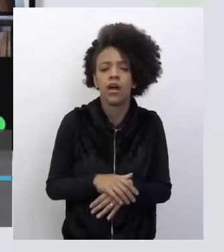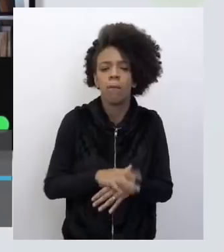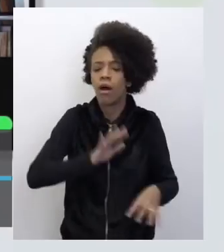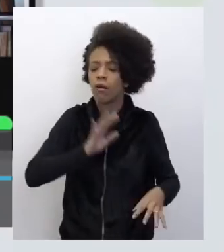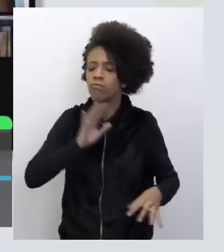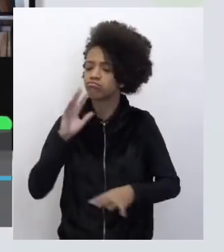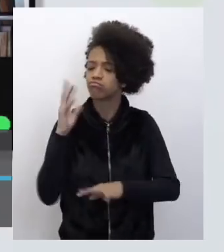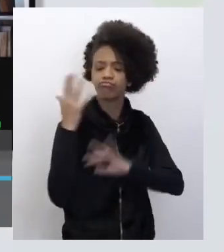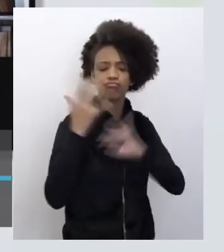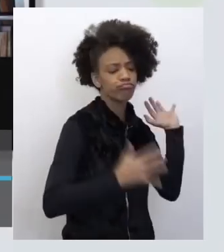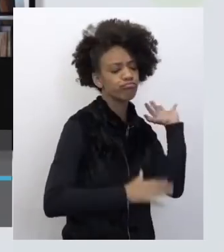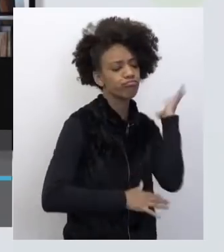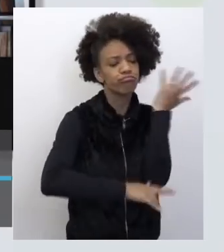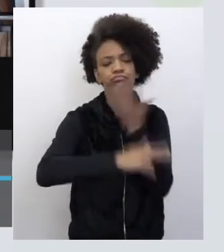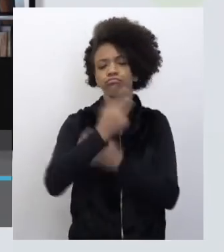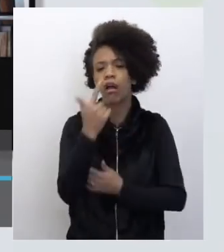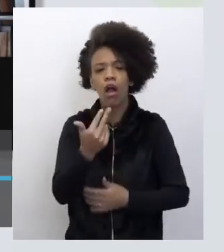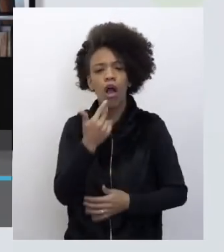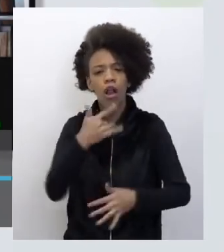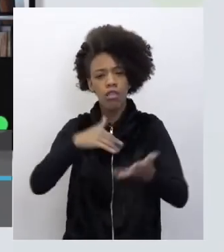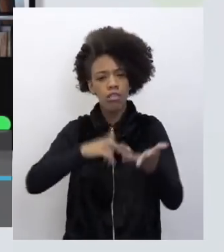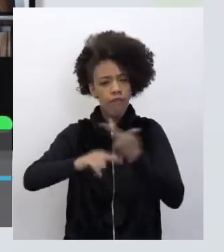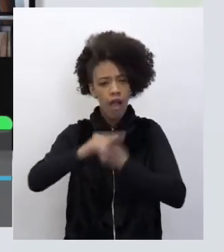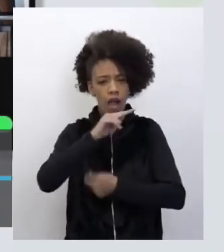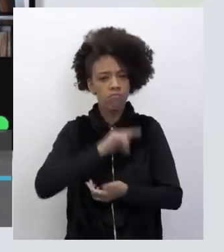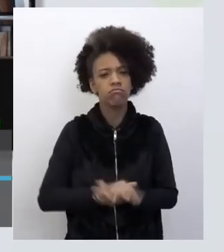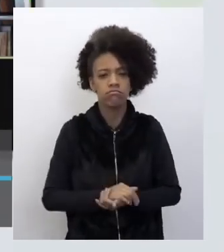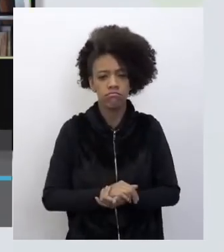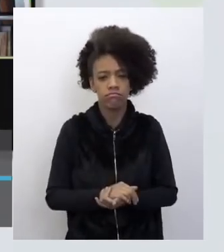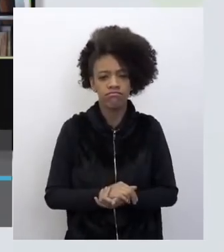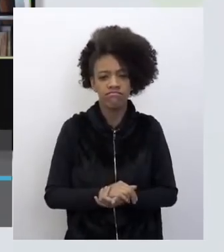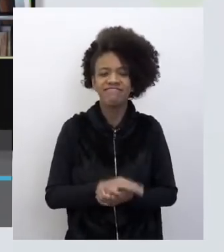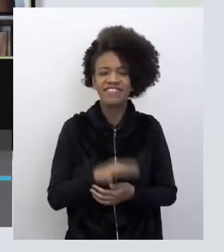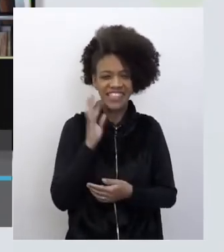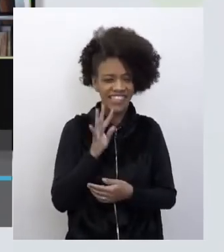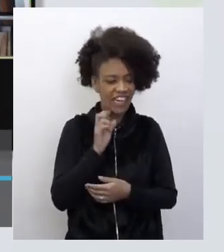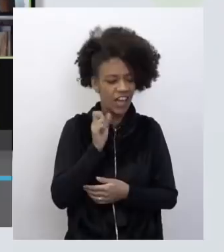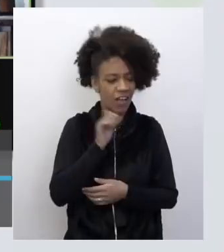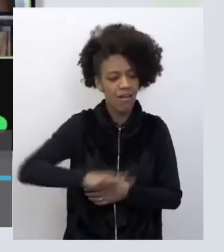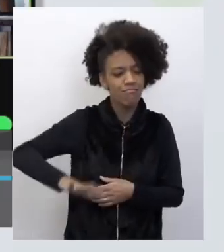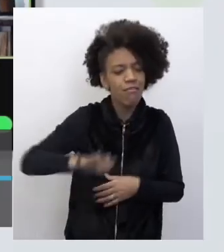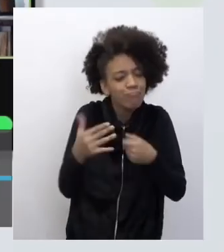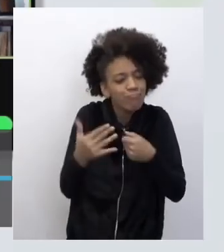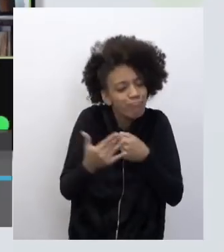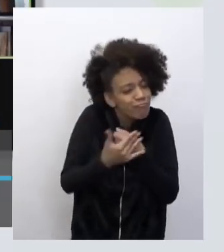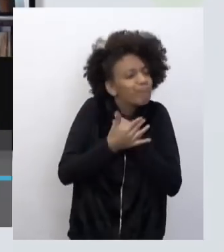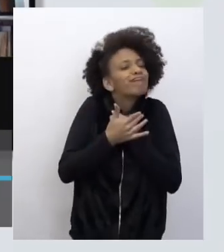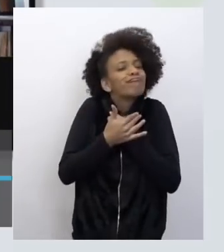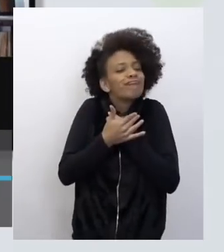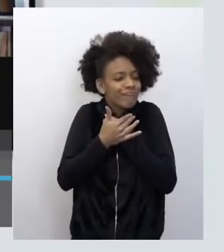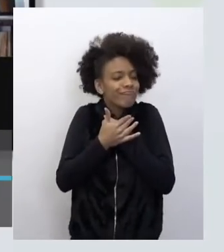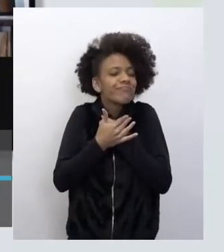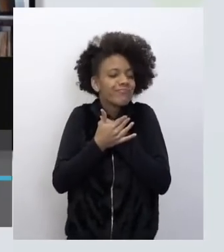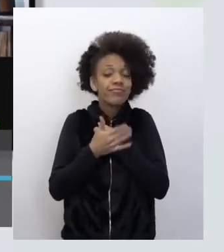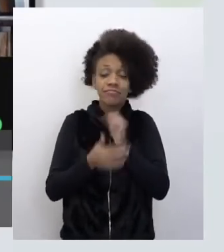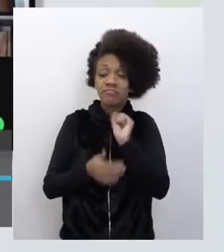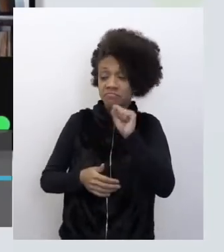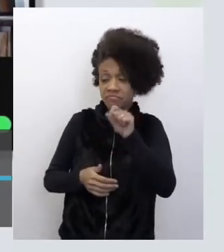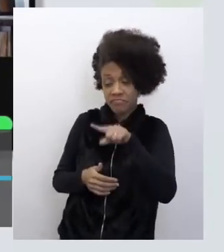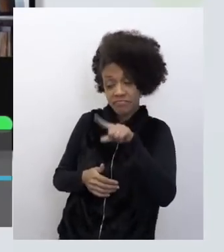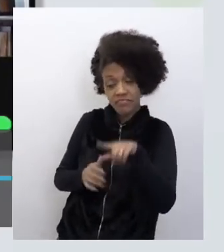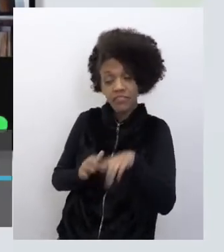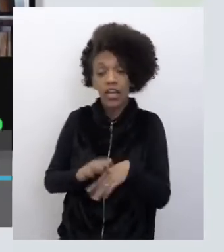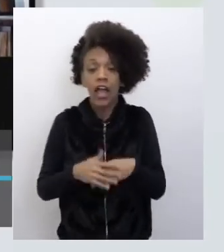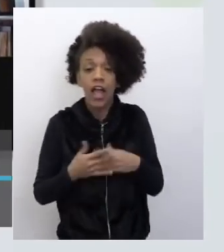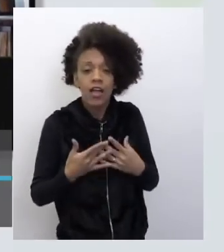mais verde, mais colorida. Ai, que legal, um ambiente mais acolhedor, né? Um ambiente isso mesmo, que dê